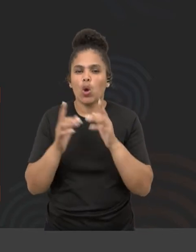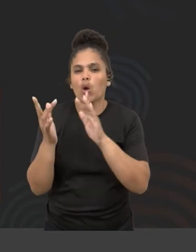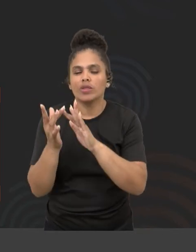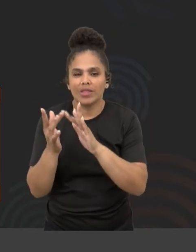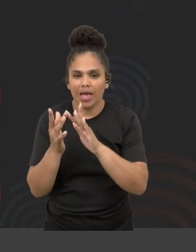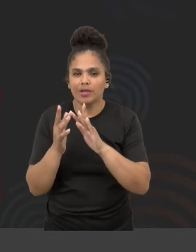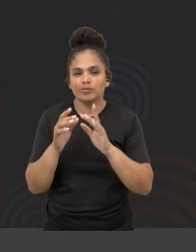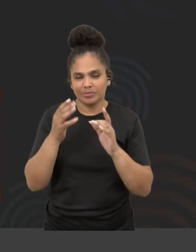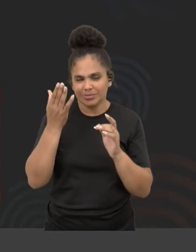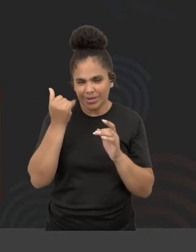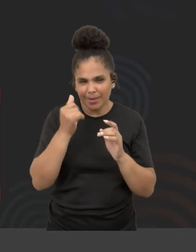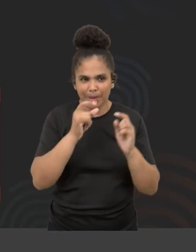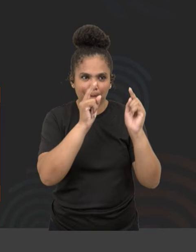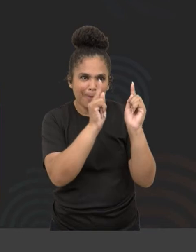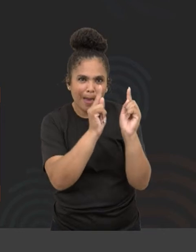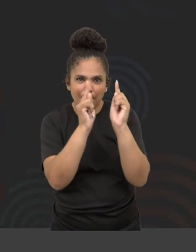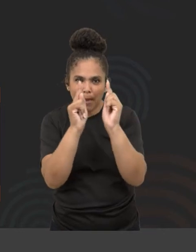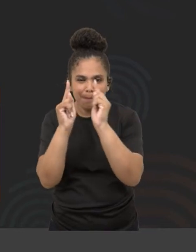entre em contato.